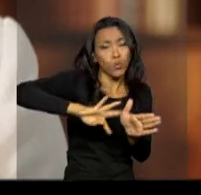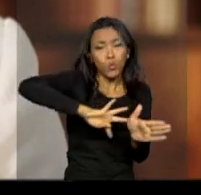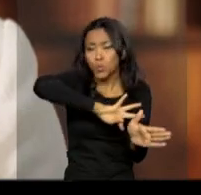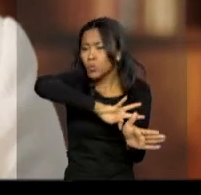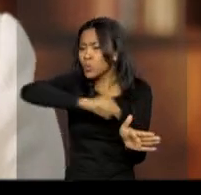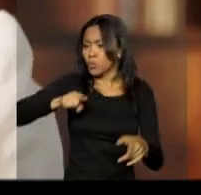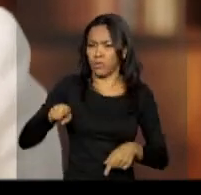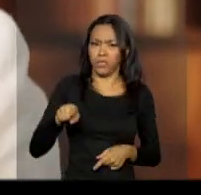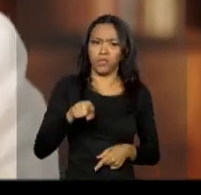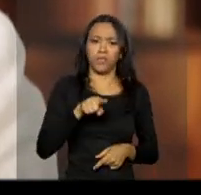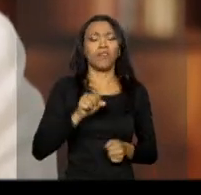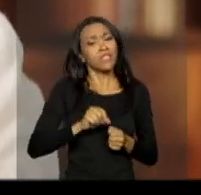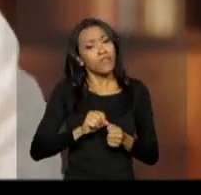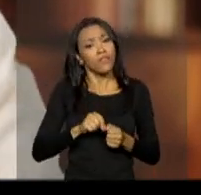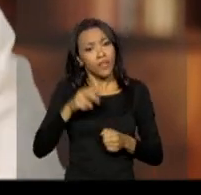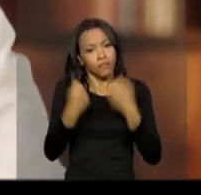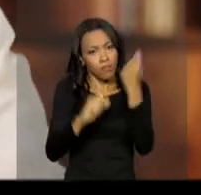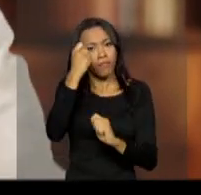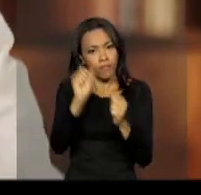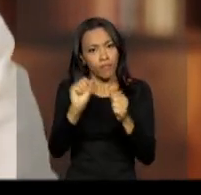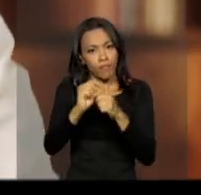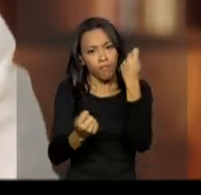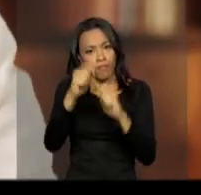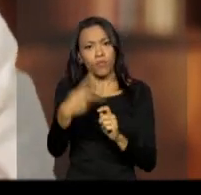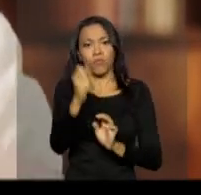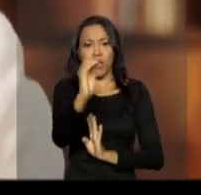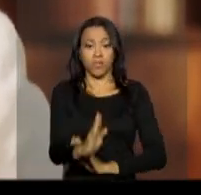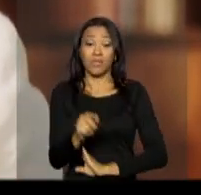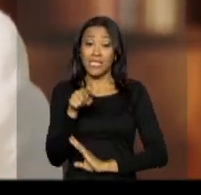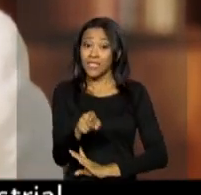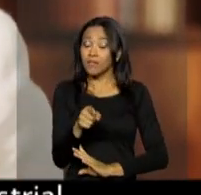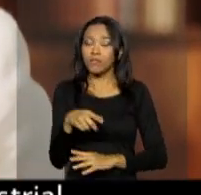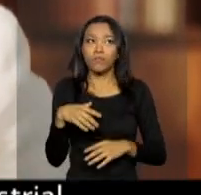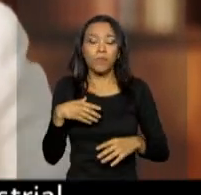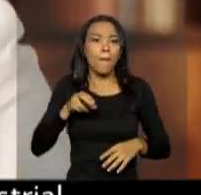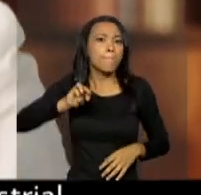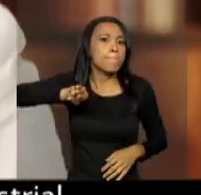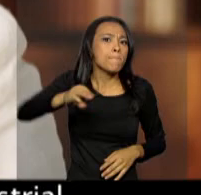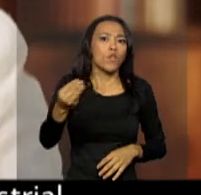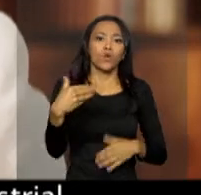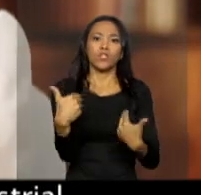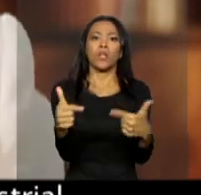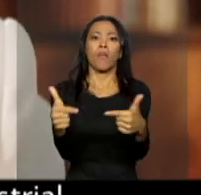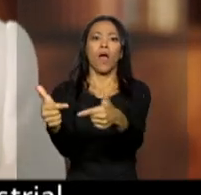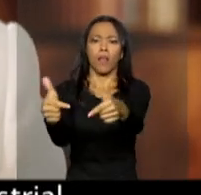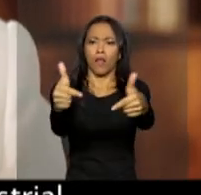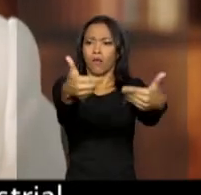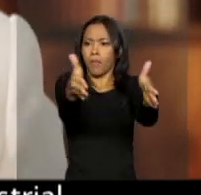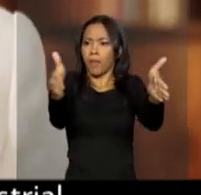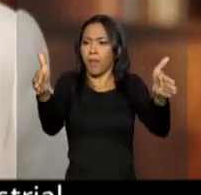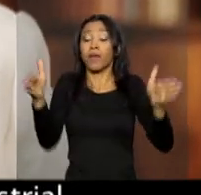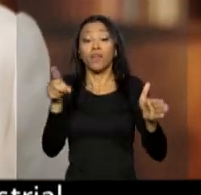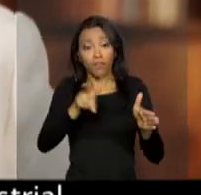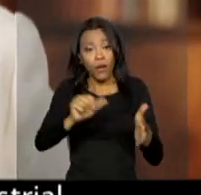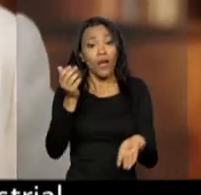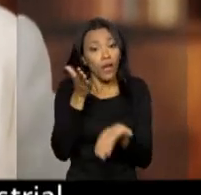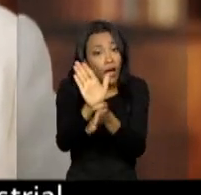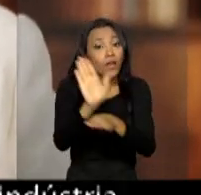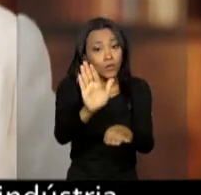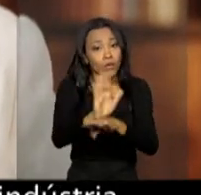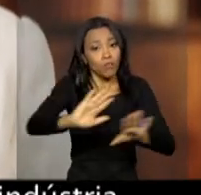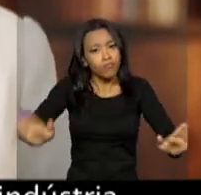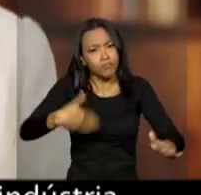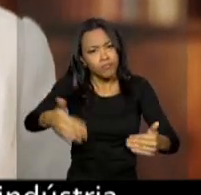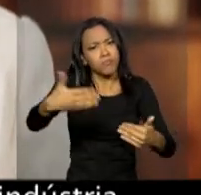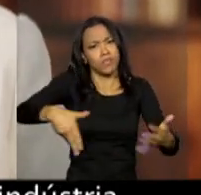no Brasil. Isso vai gerar milhões de empregos e vai contribuir para o desenvolvimento industrial